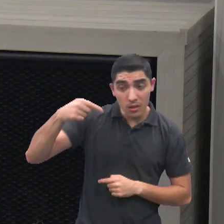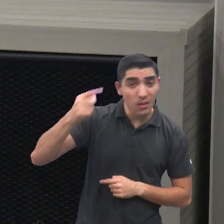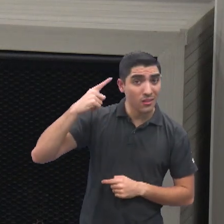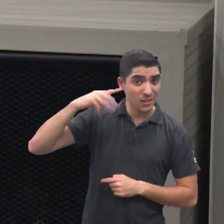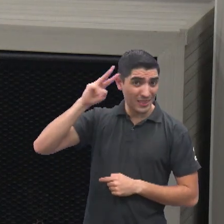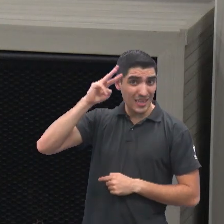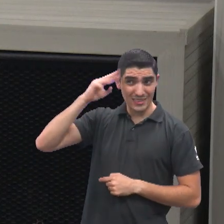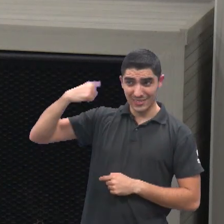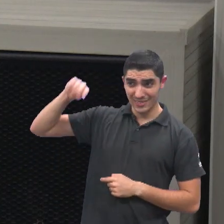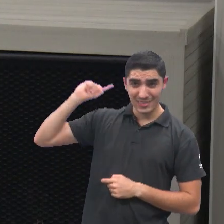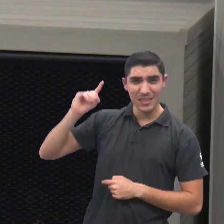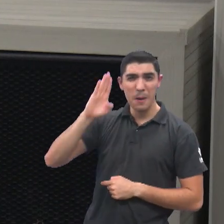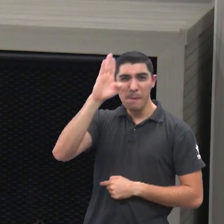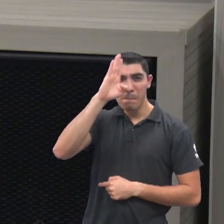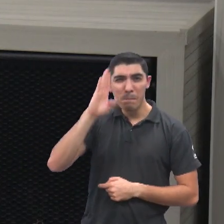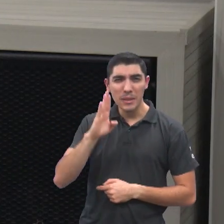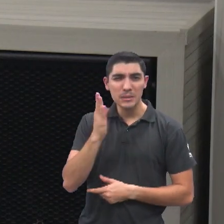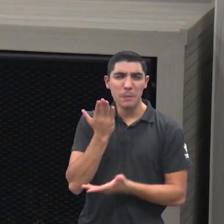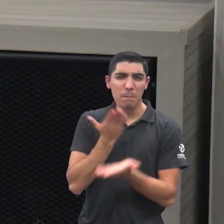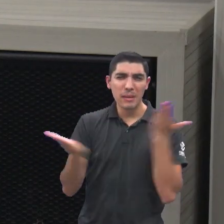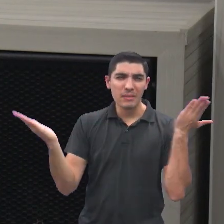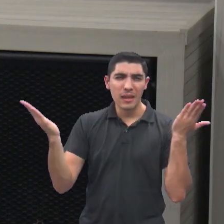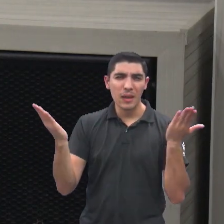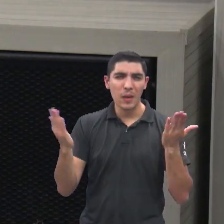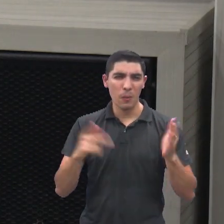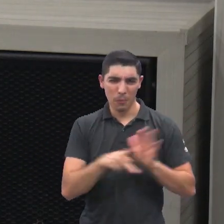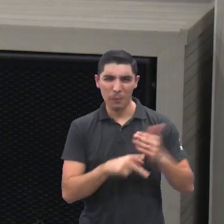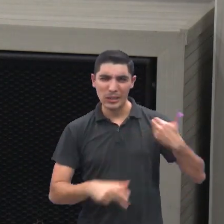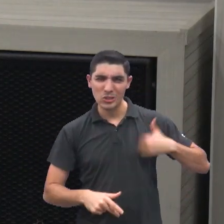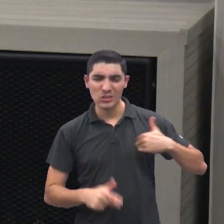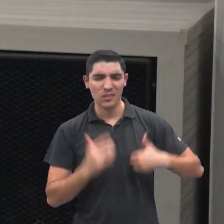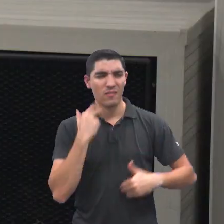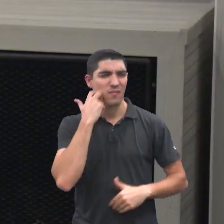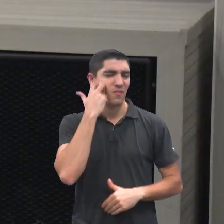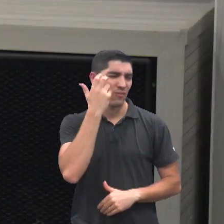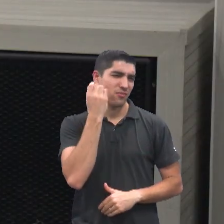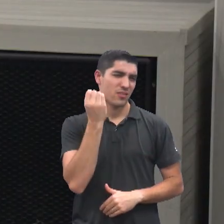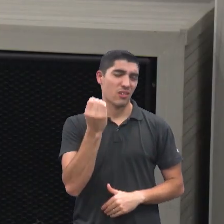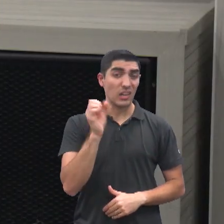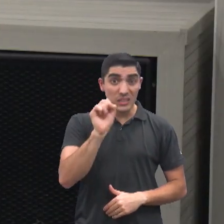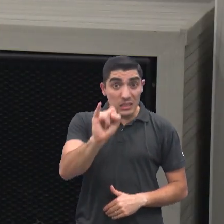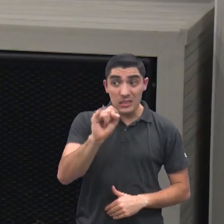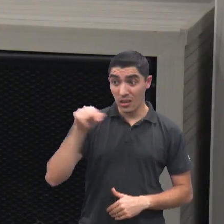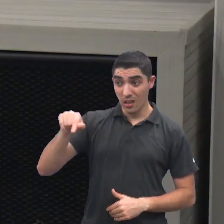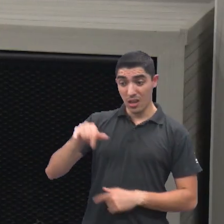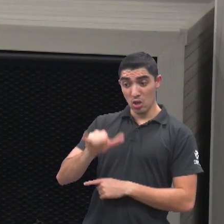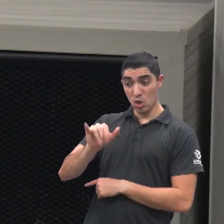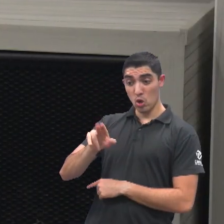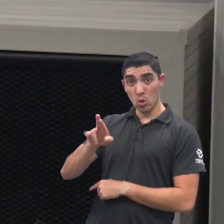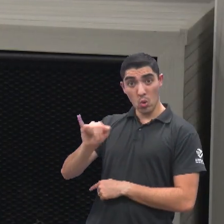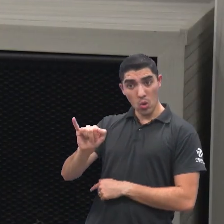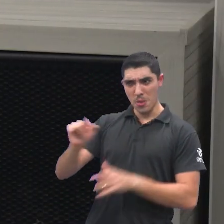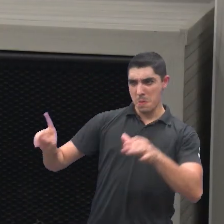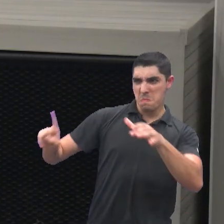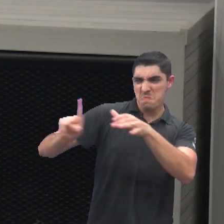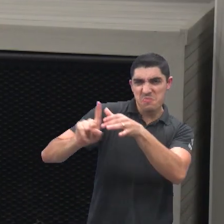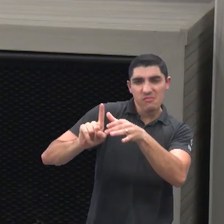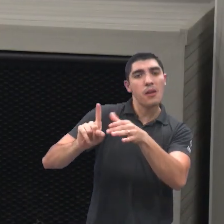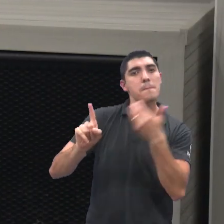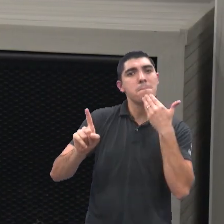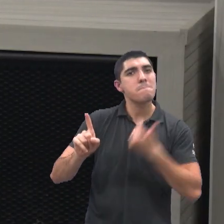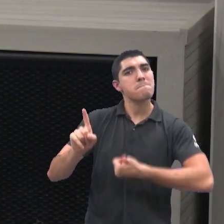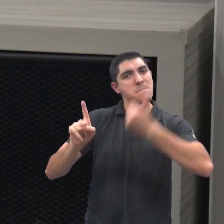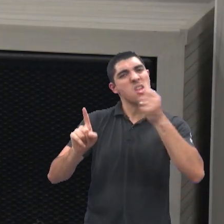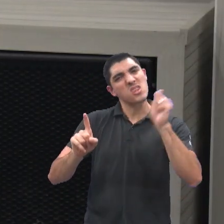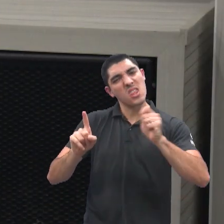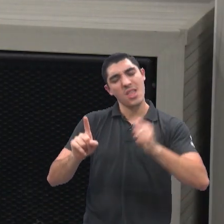aquele vexame que nós passamos. Se tivesse o Yuri Alberto naquele jogo, talvez o Brasil teria melhor do que foi. Mas vamos que